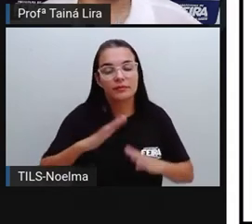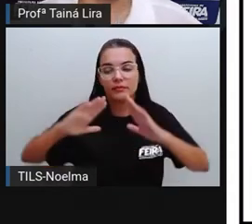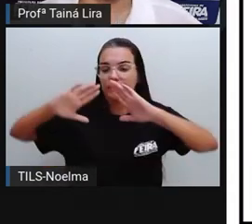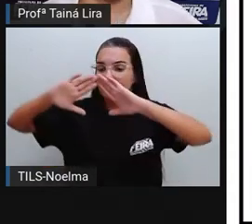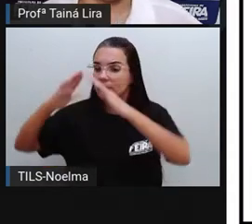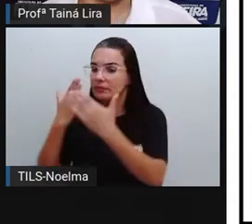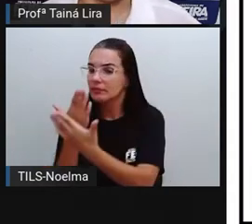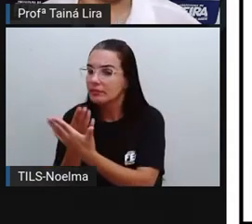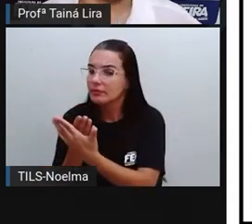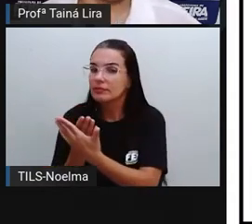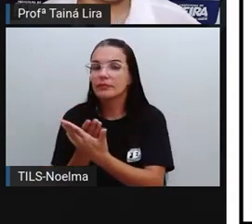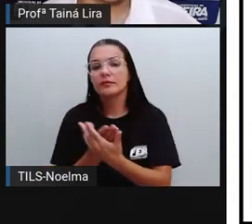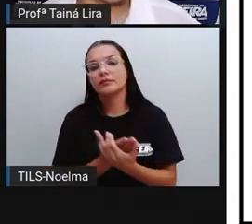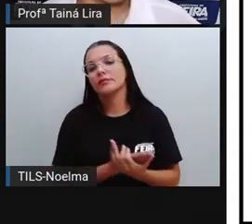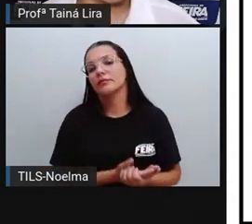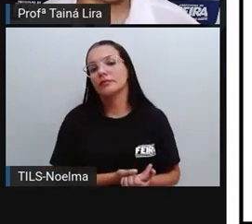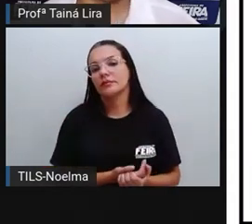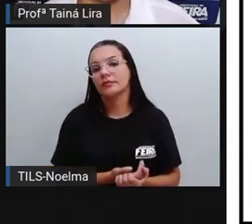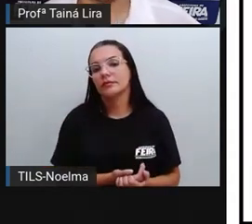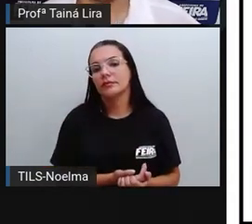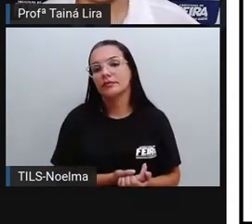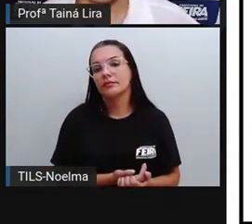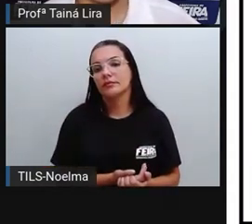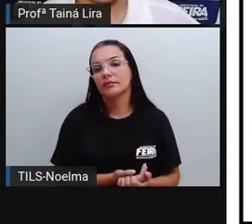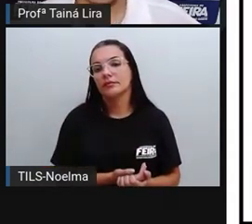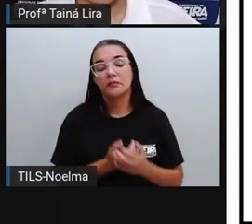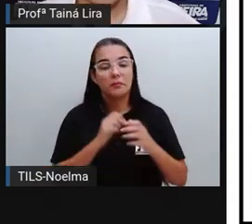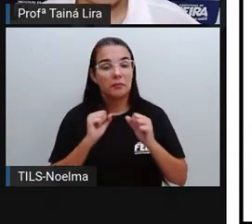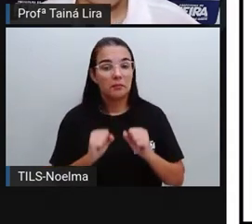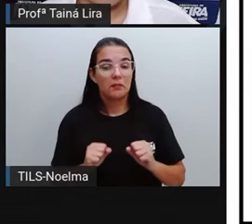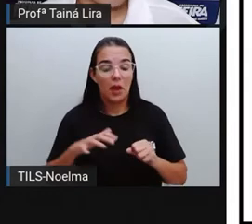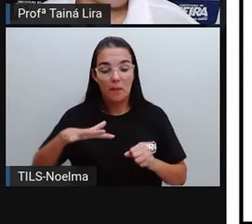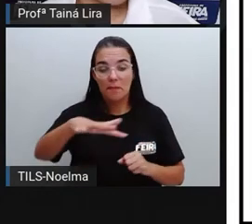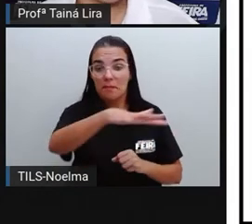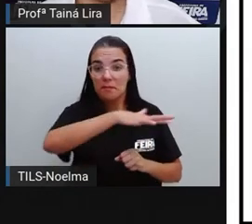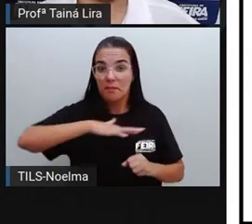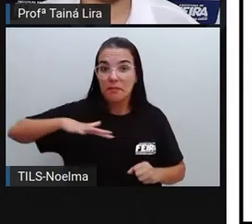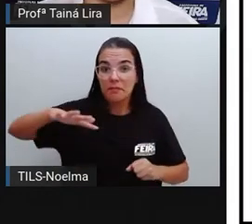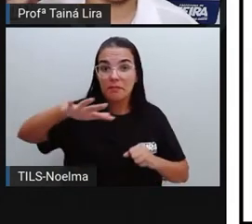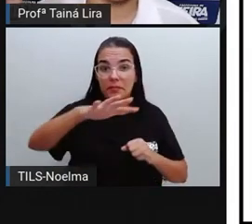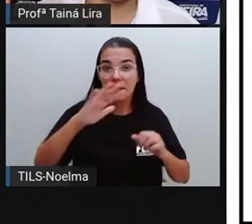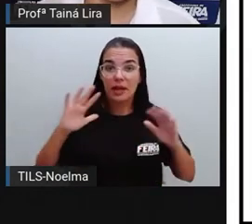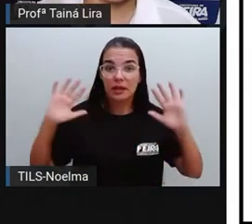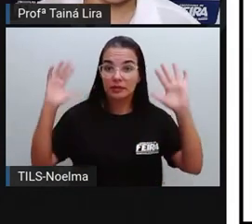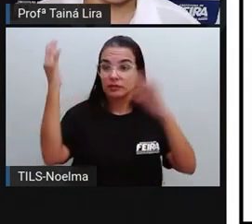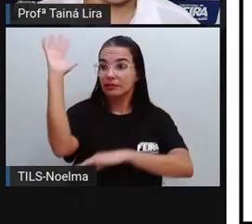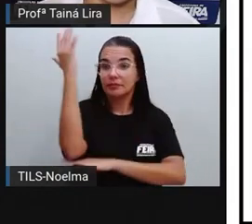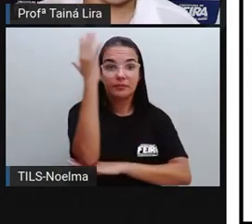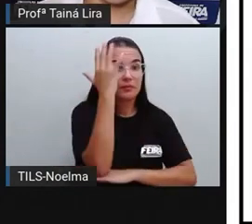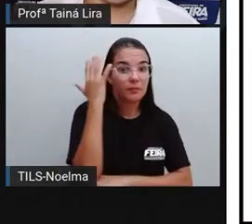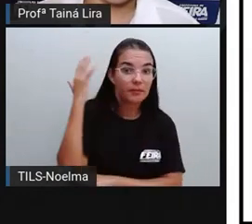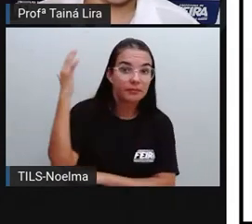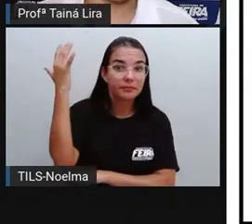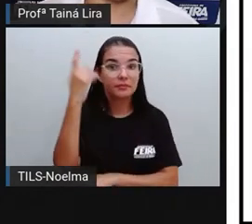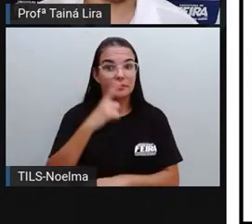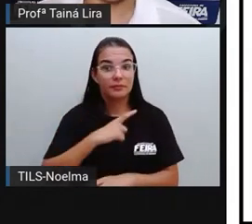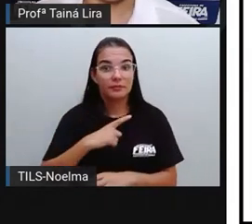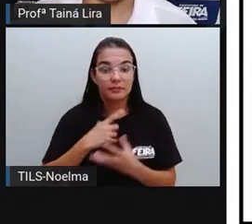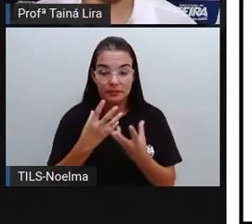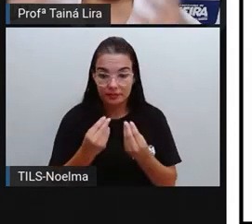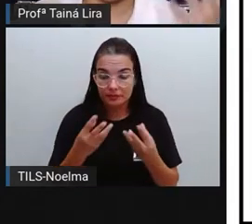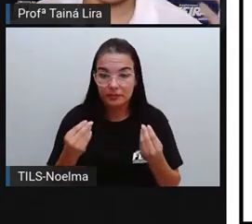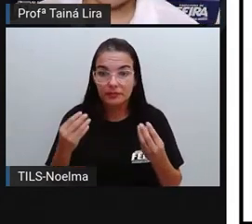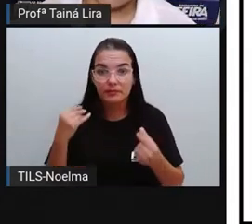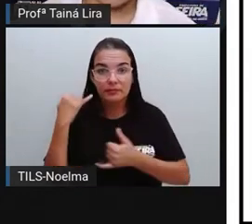né? Locais que as crianças frequentam. De repente, uma praça que tem aí, que